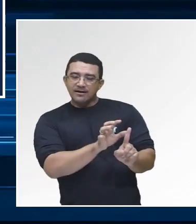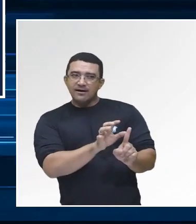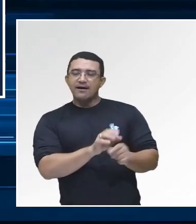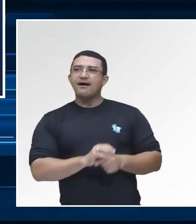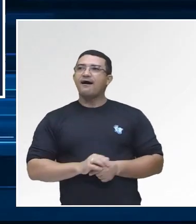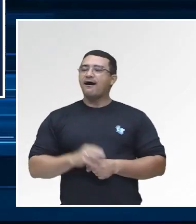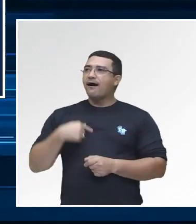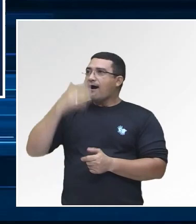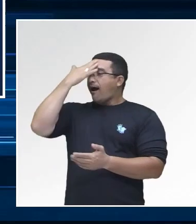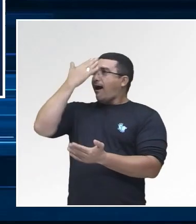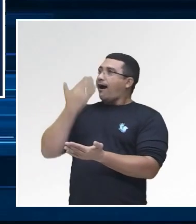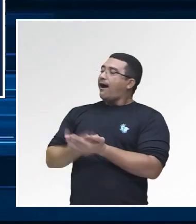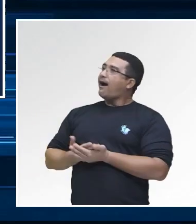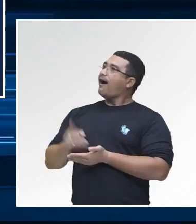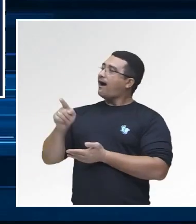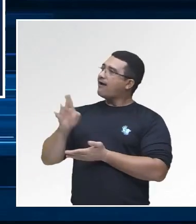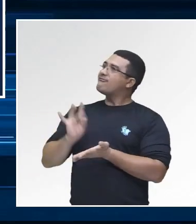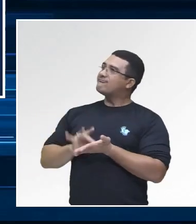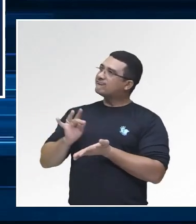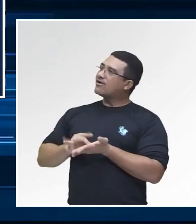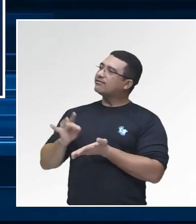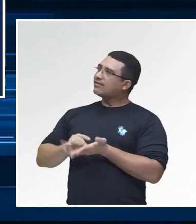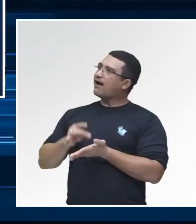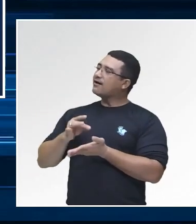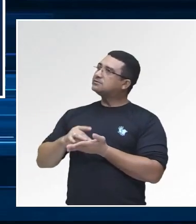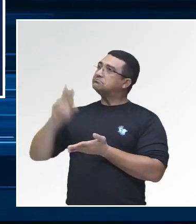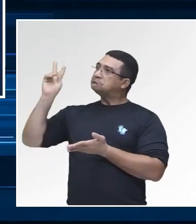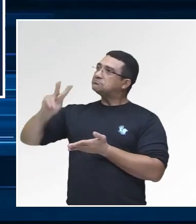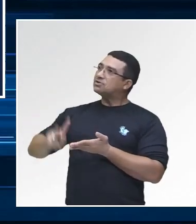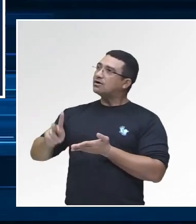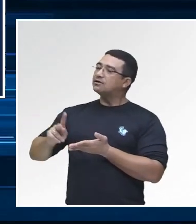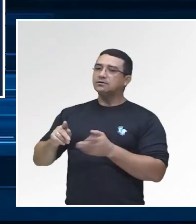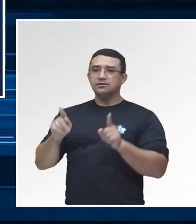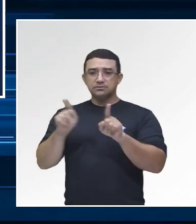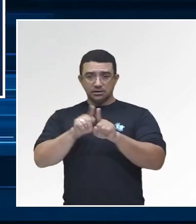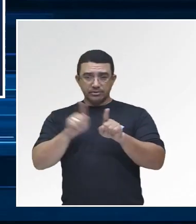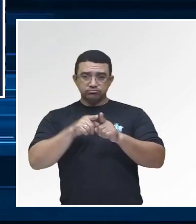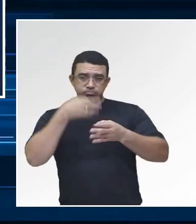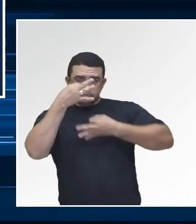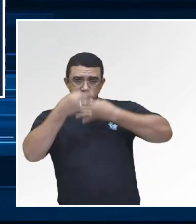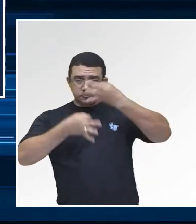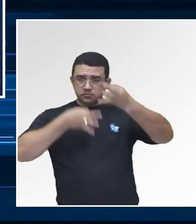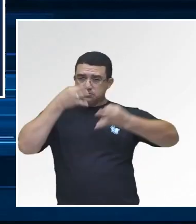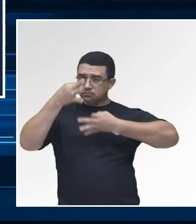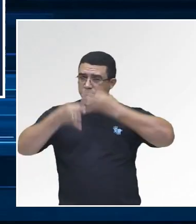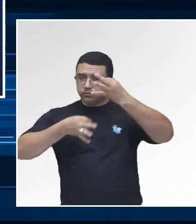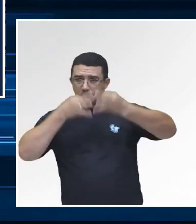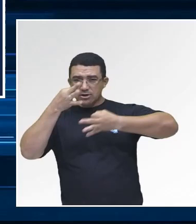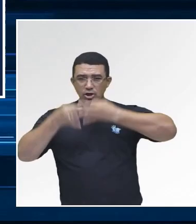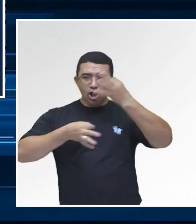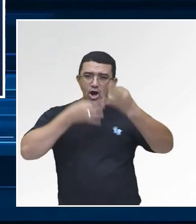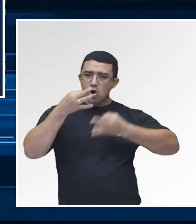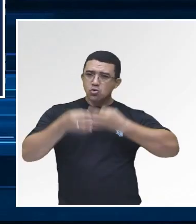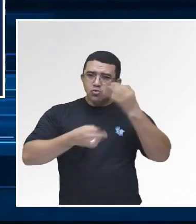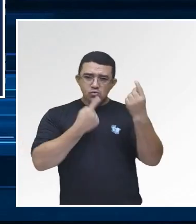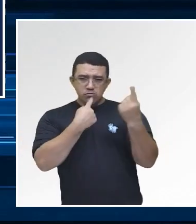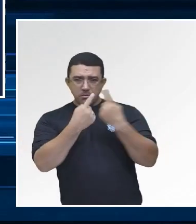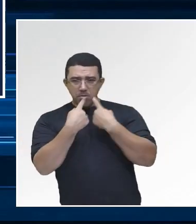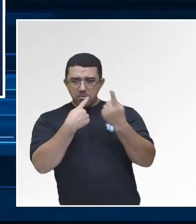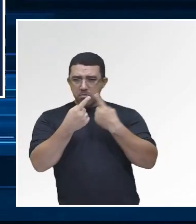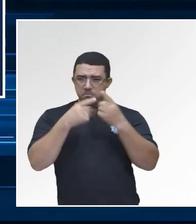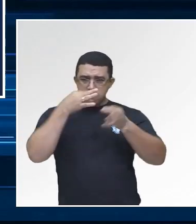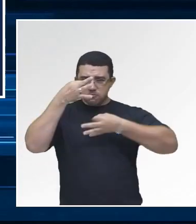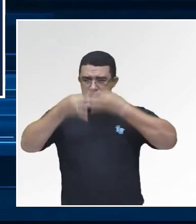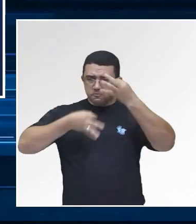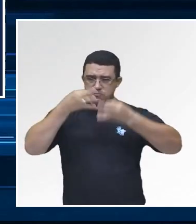acreditar. Discutir o seu ponto de vista, né? Você vai narrar colocando aquilo que